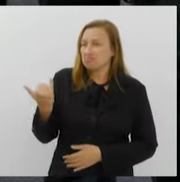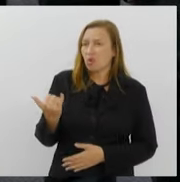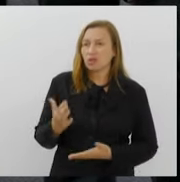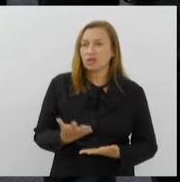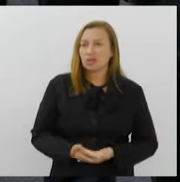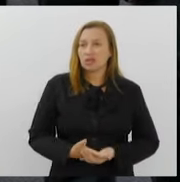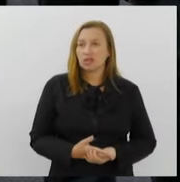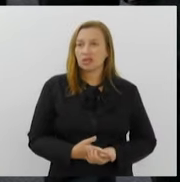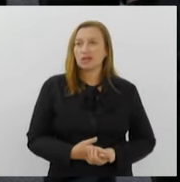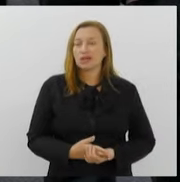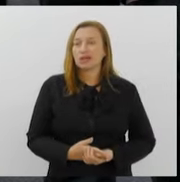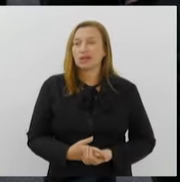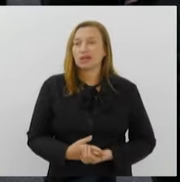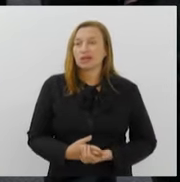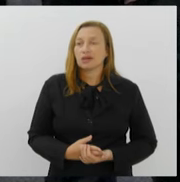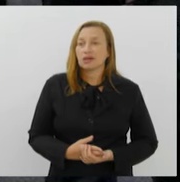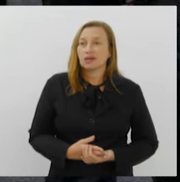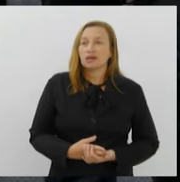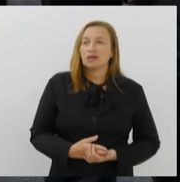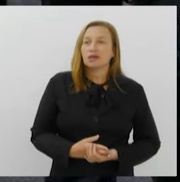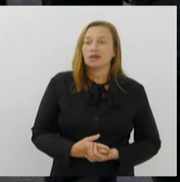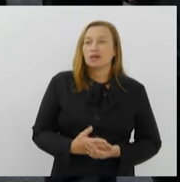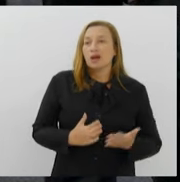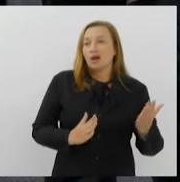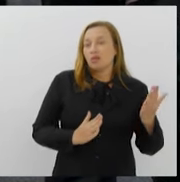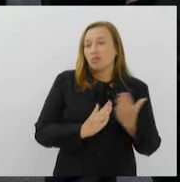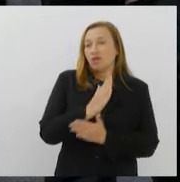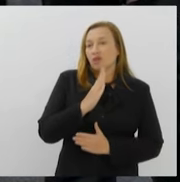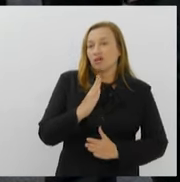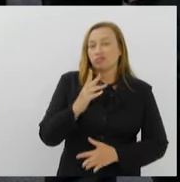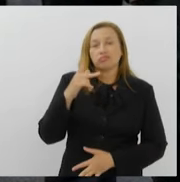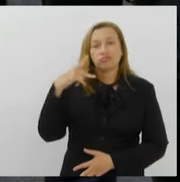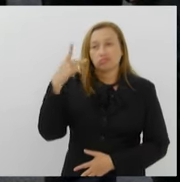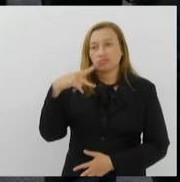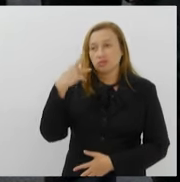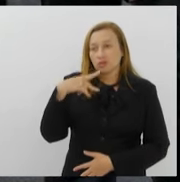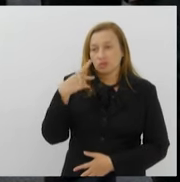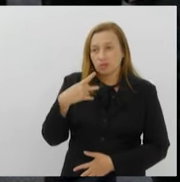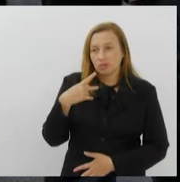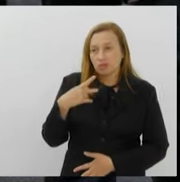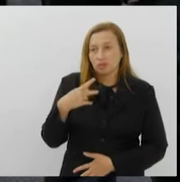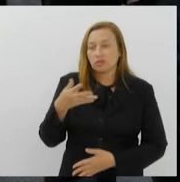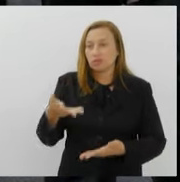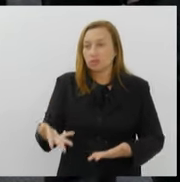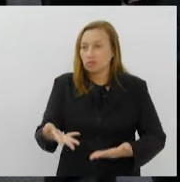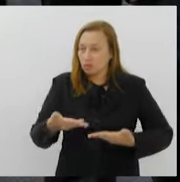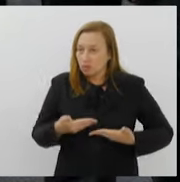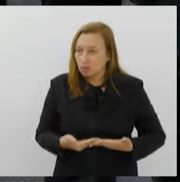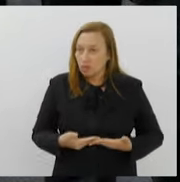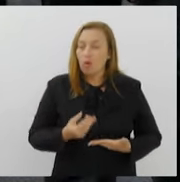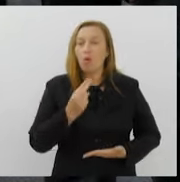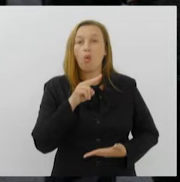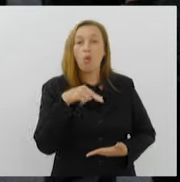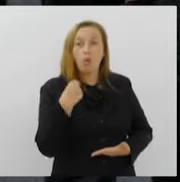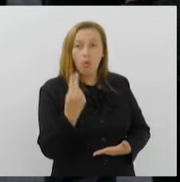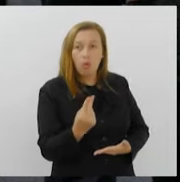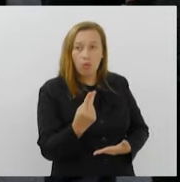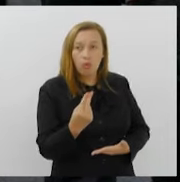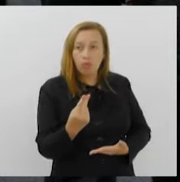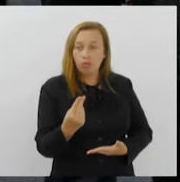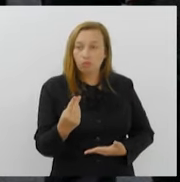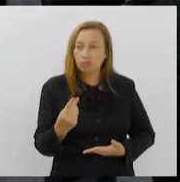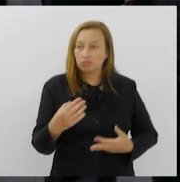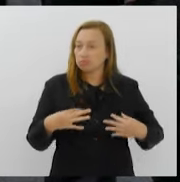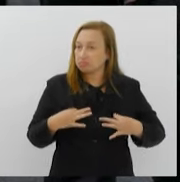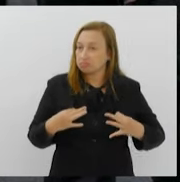for algo aprovado pelo parlamento, de uma convocação, ou se for algo amistoso, não há